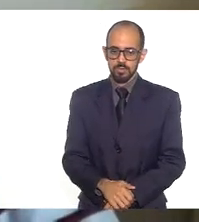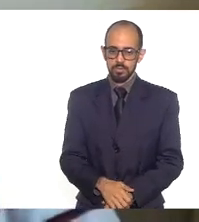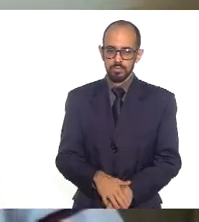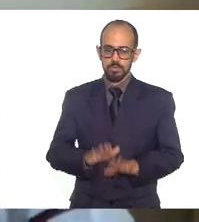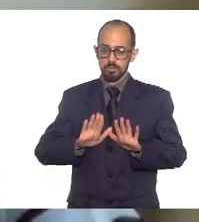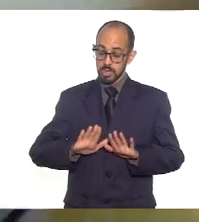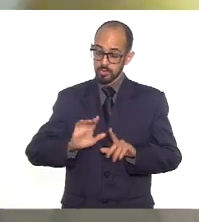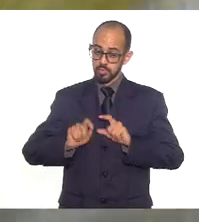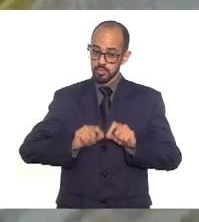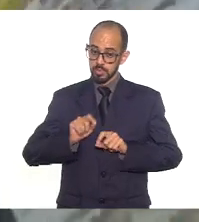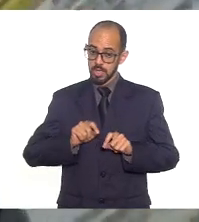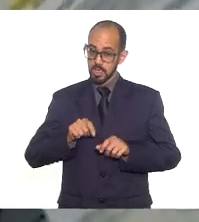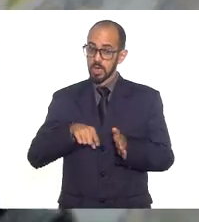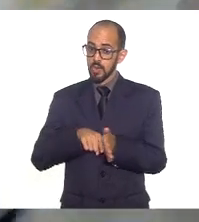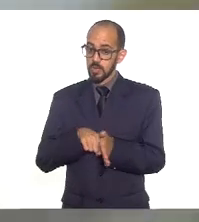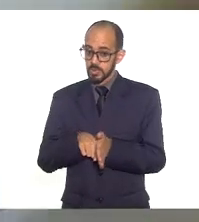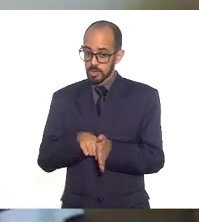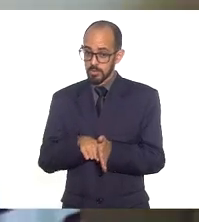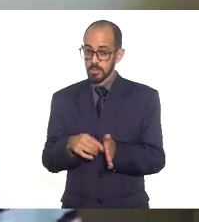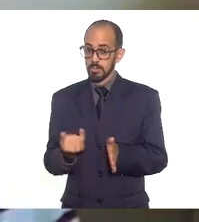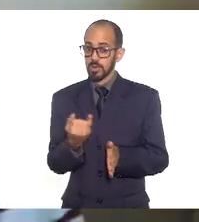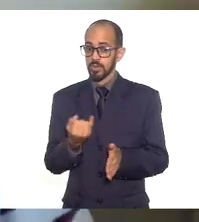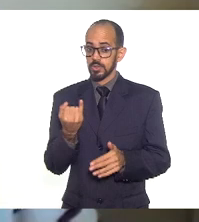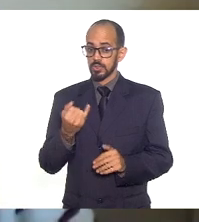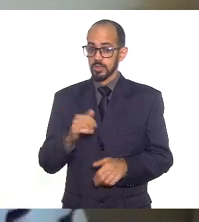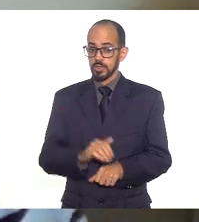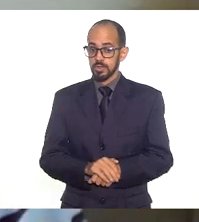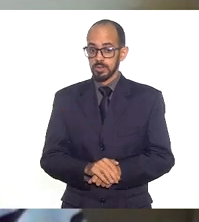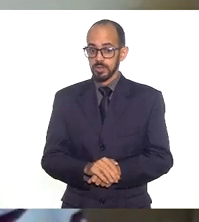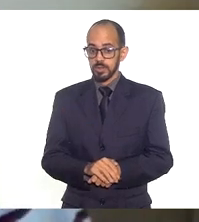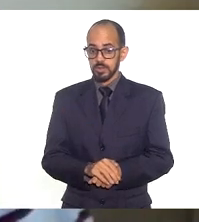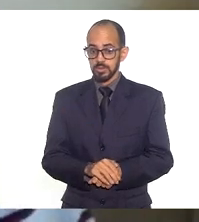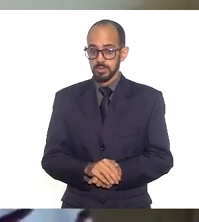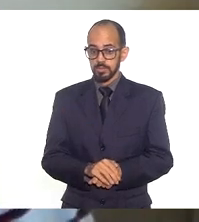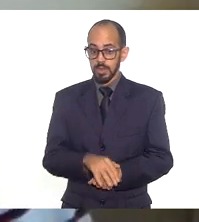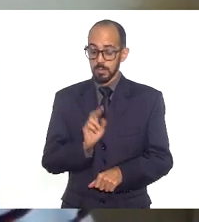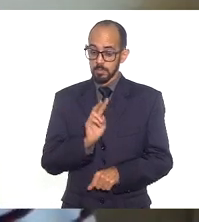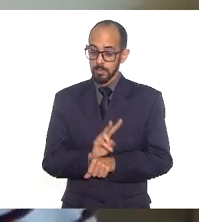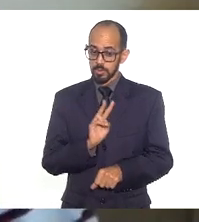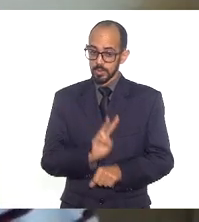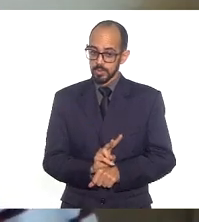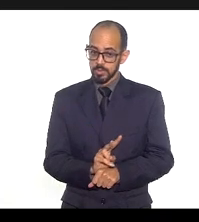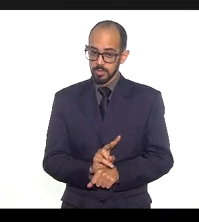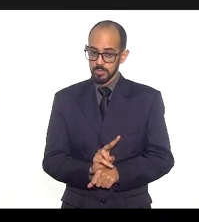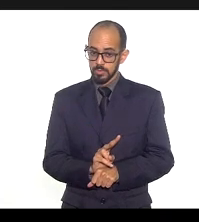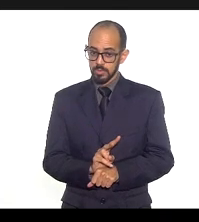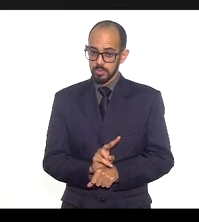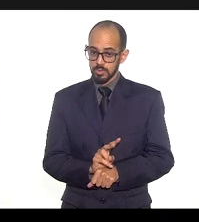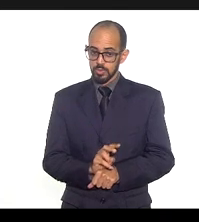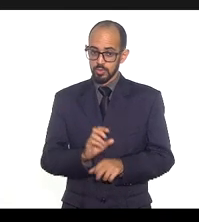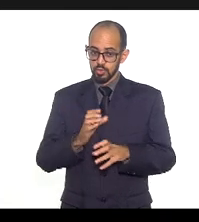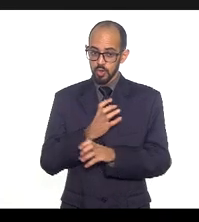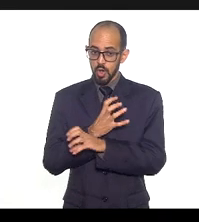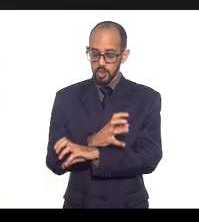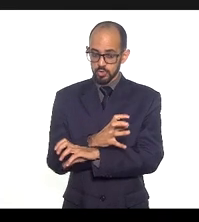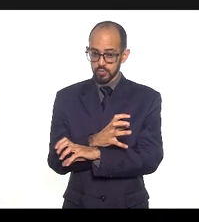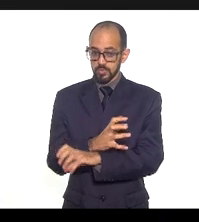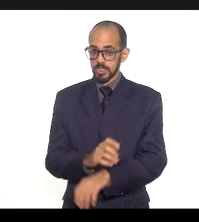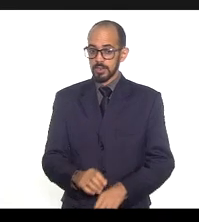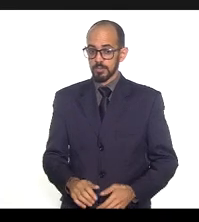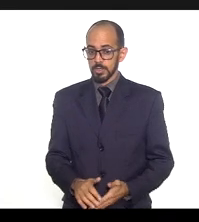Mas é um exame importante, inclusive, para a proteção dos ossos.